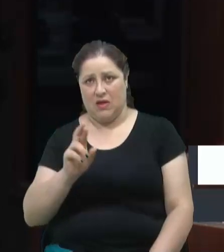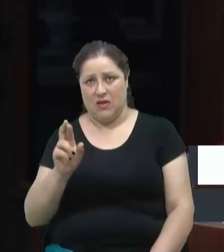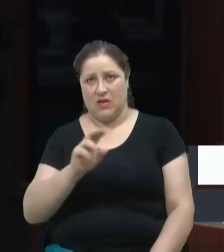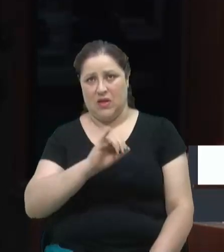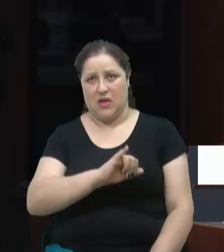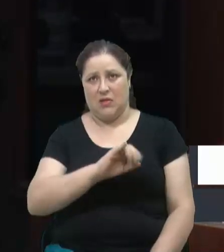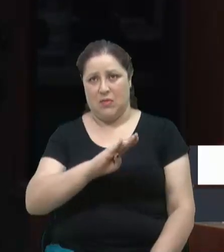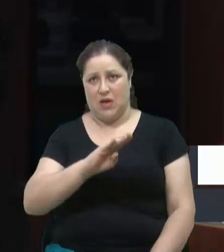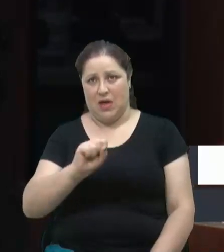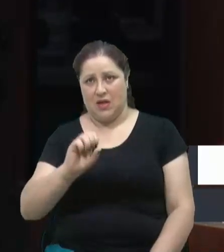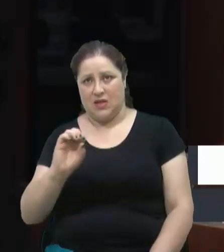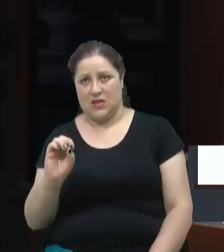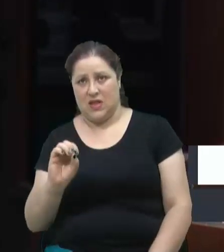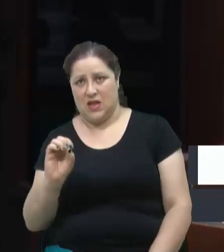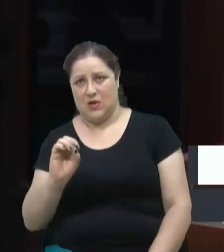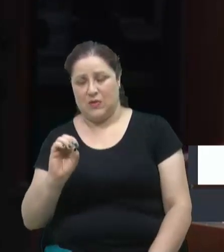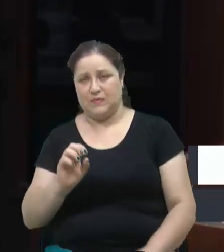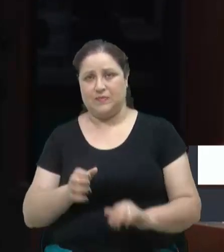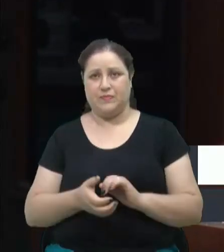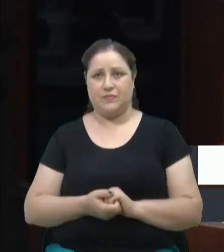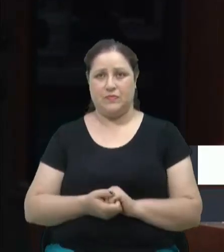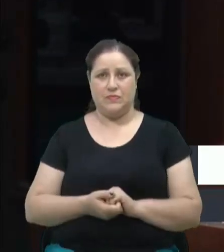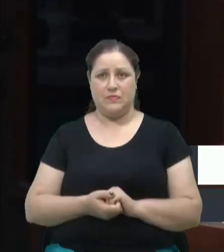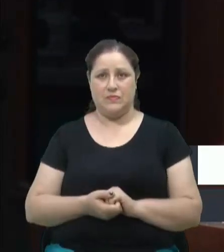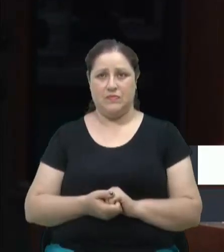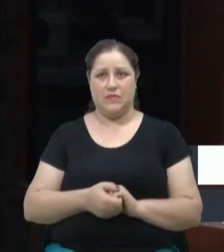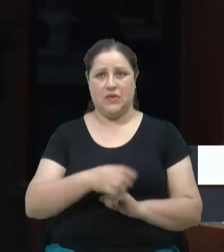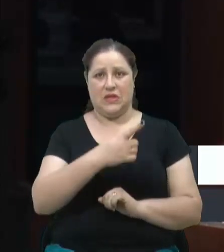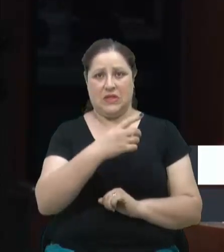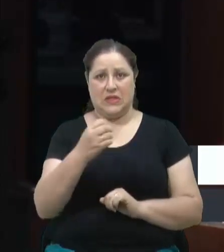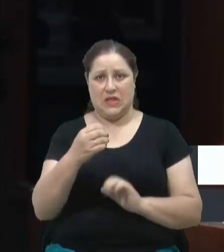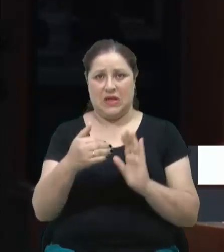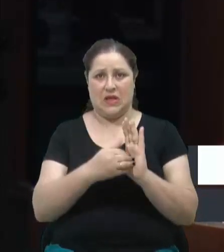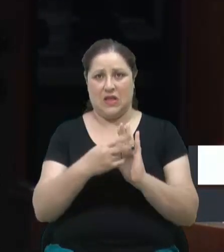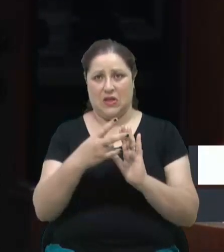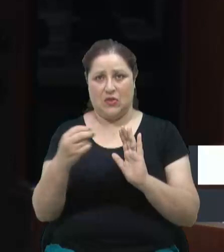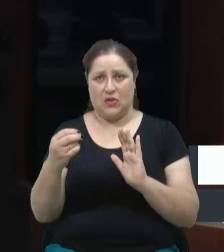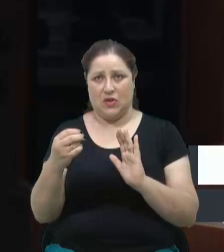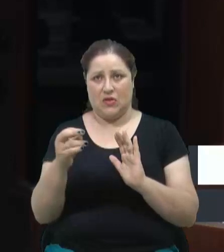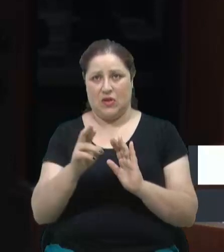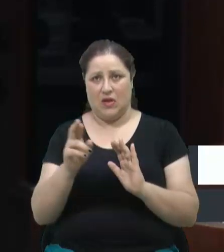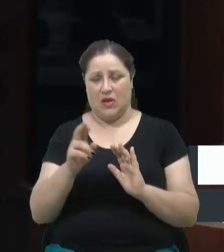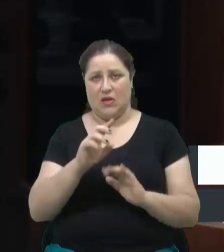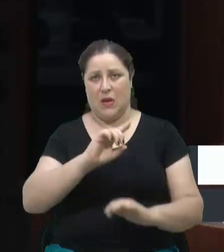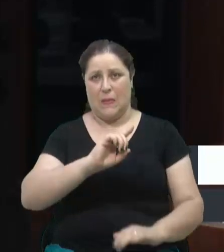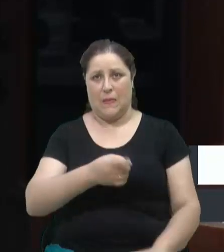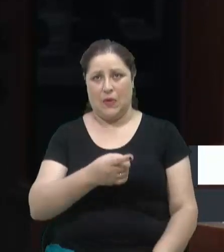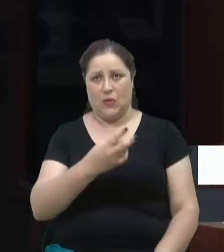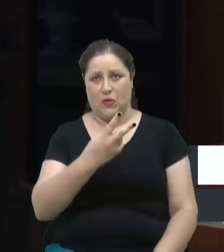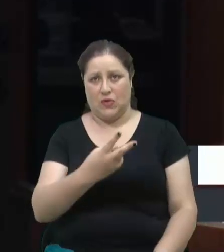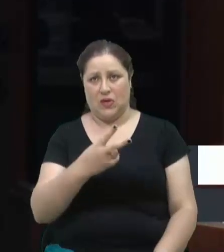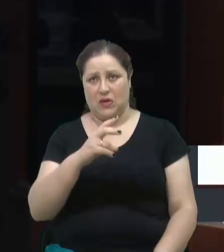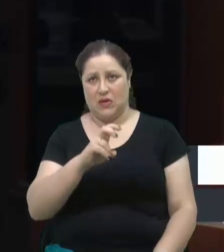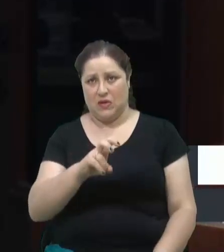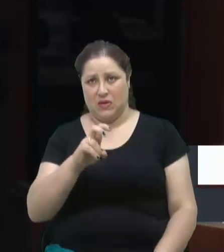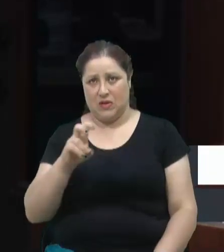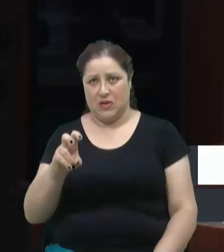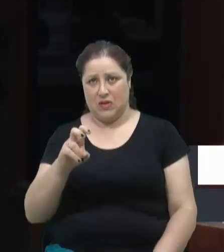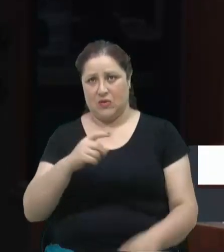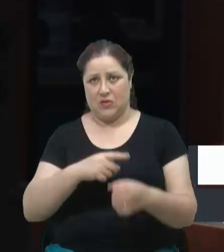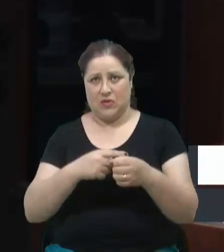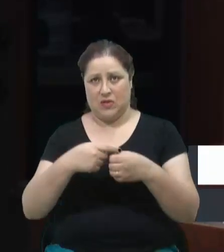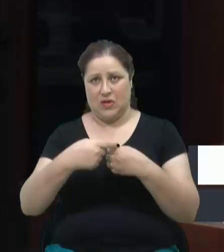IBS, 0. De 100 a R$200, 1.255 municípios. Pelo